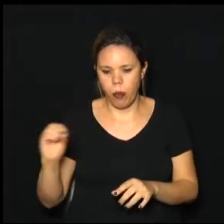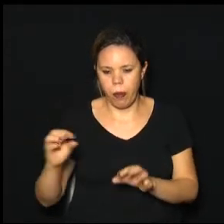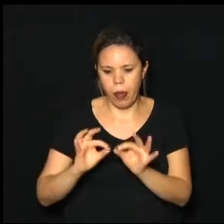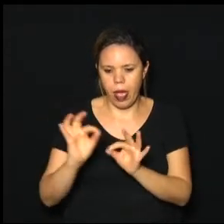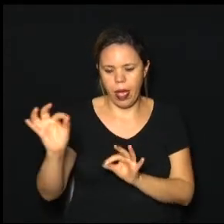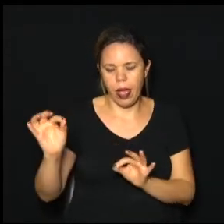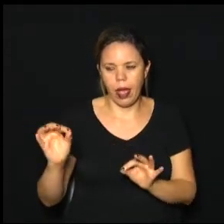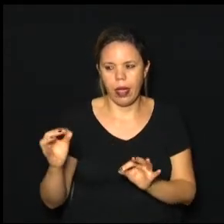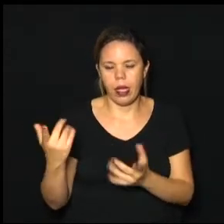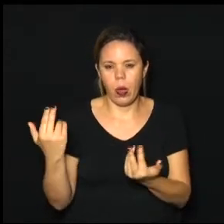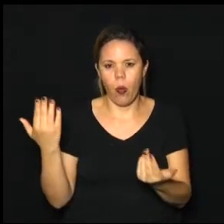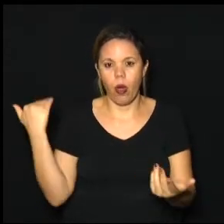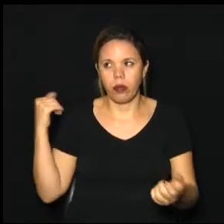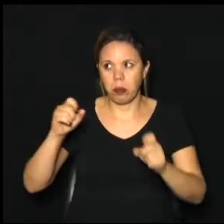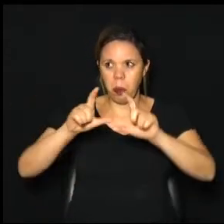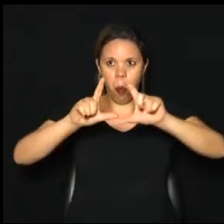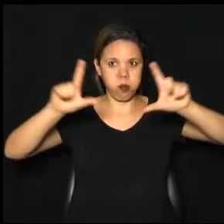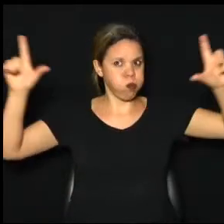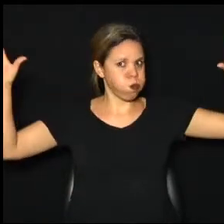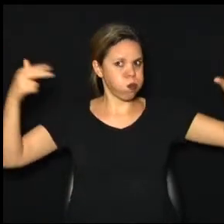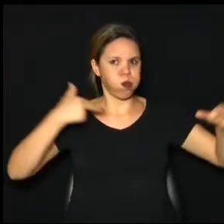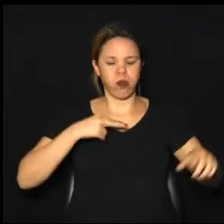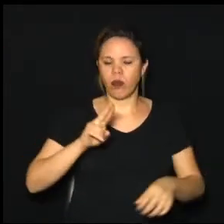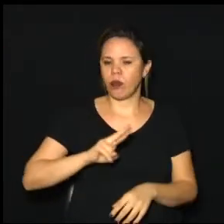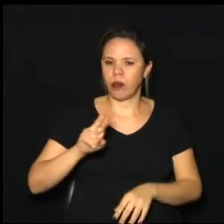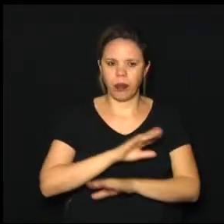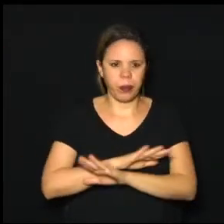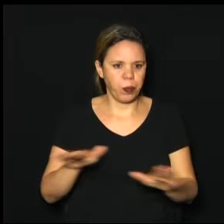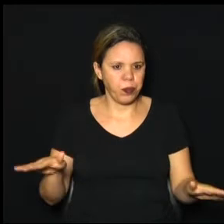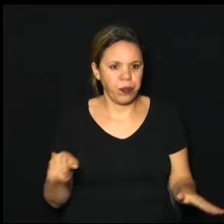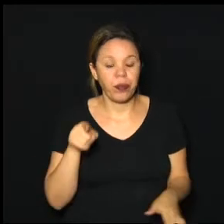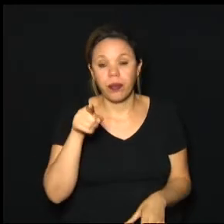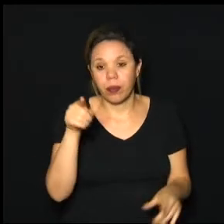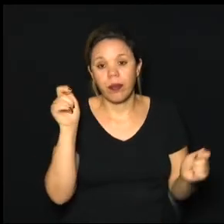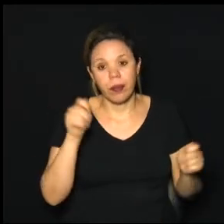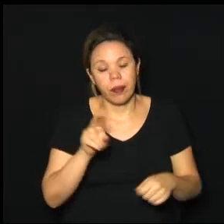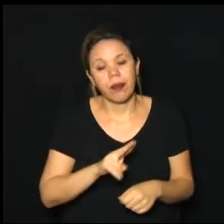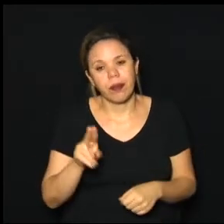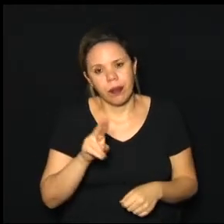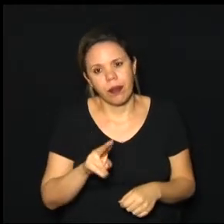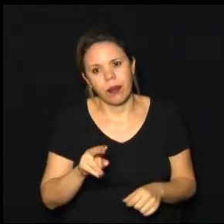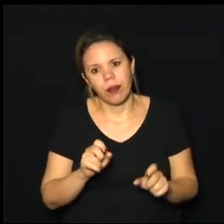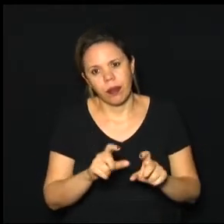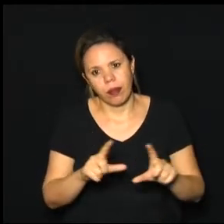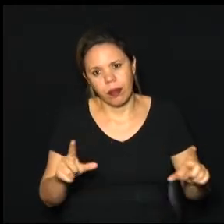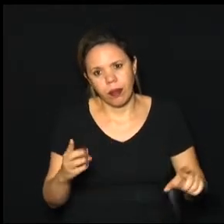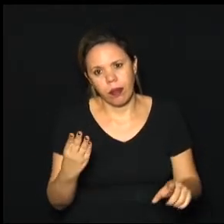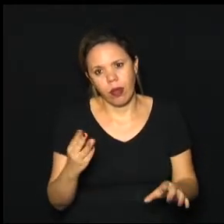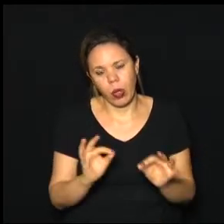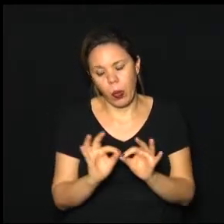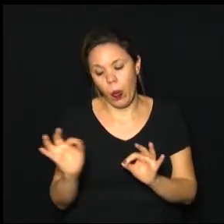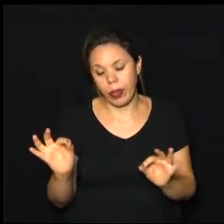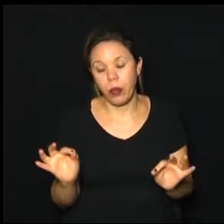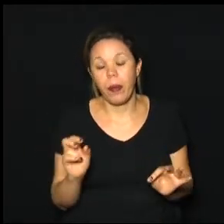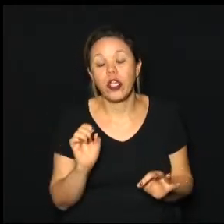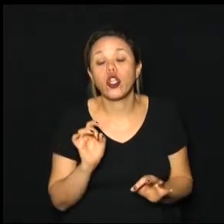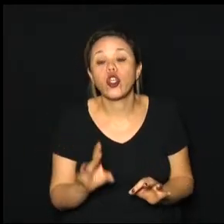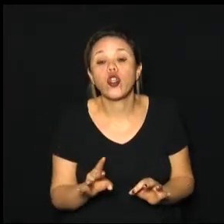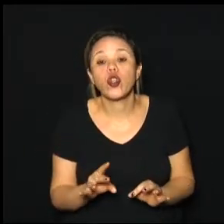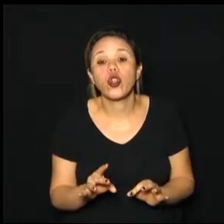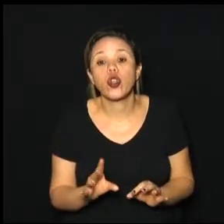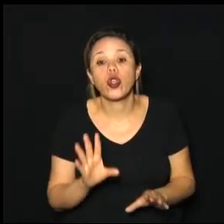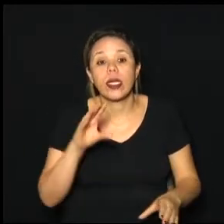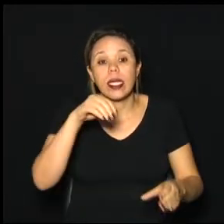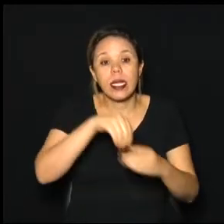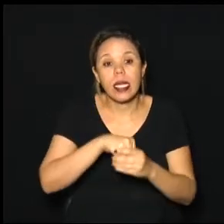gente tinha antigamente, eles não podem mais ser utilizados. Você ainda pode utilizar a placa de 4 metros quadrados nos seus